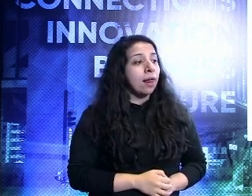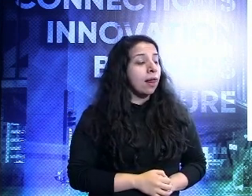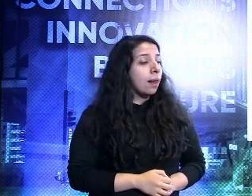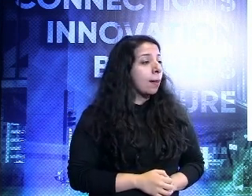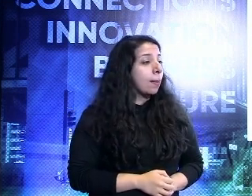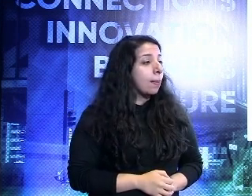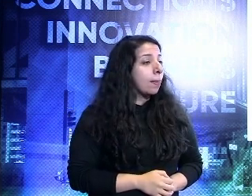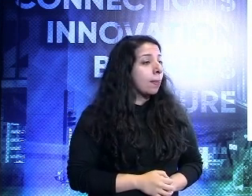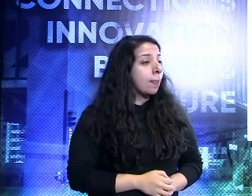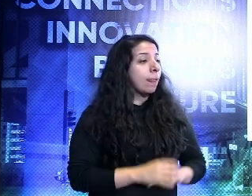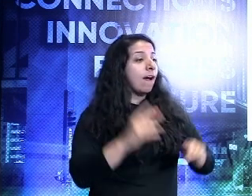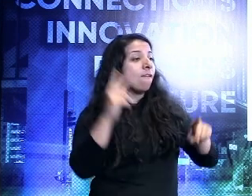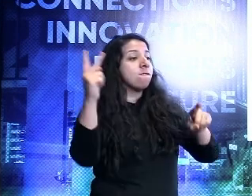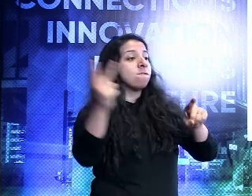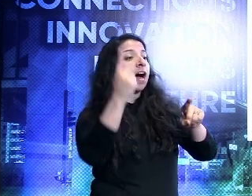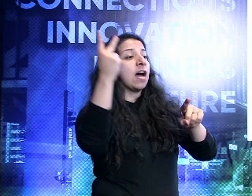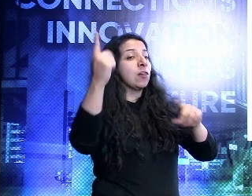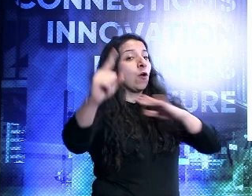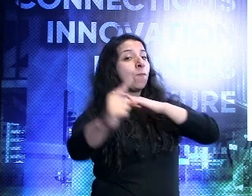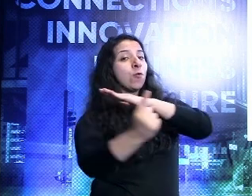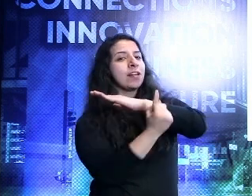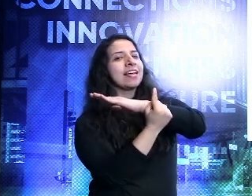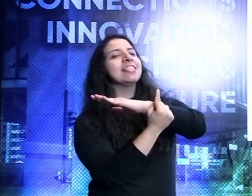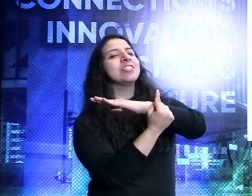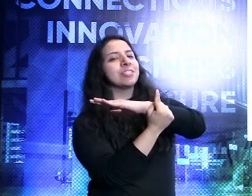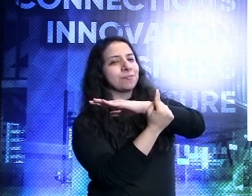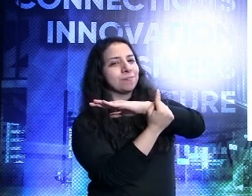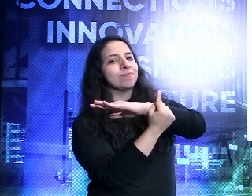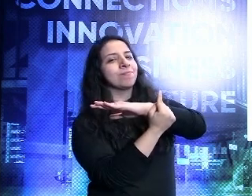Valor para o cliente, qual problema eu quero resolver, isso aí, gente, muito